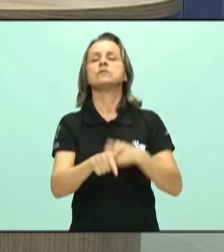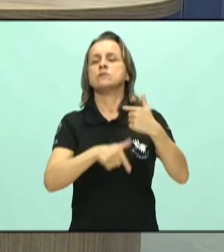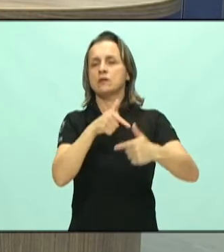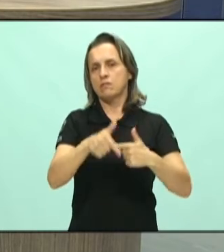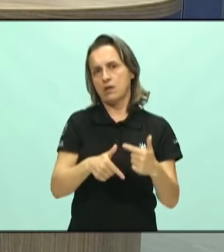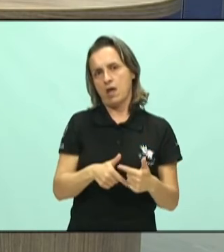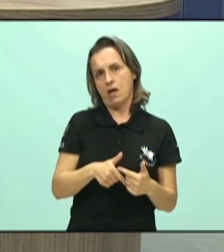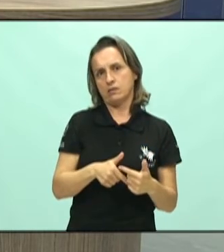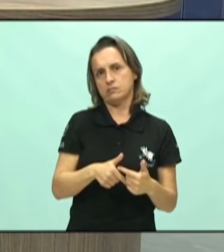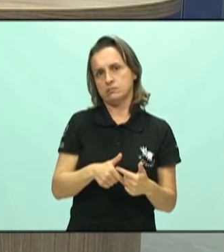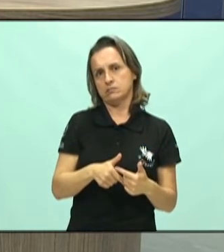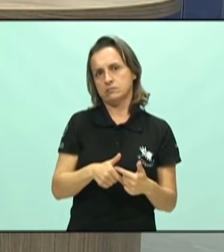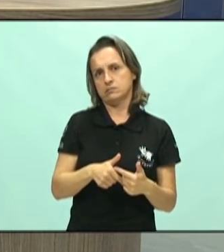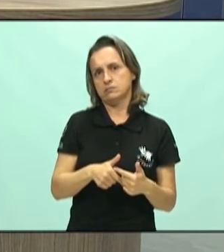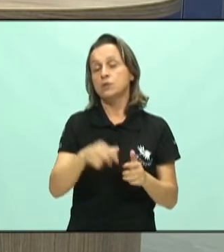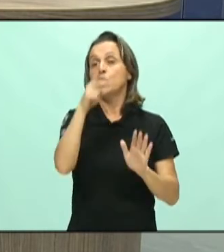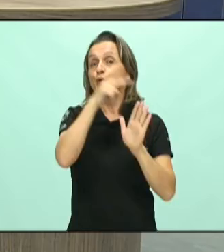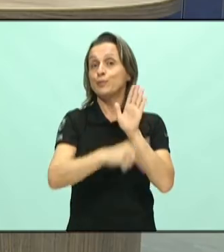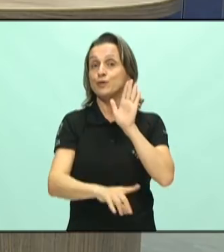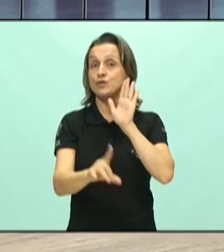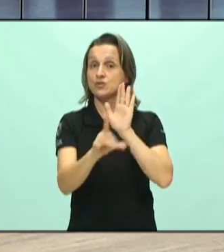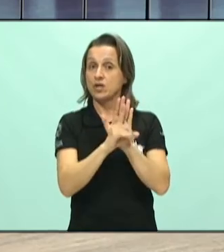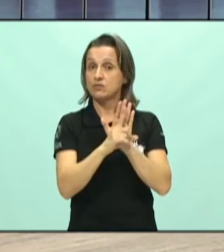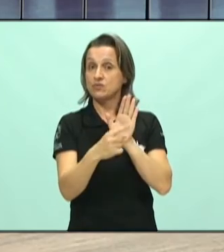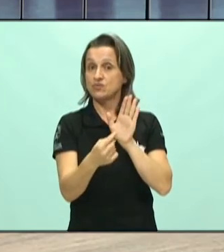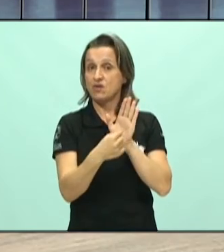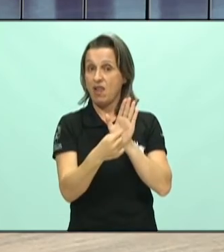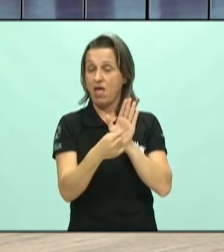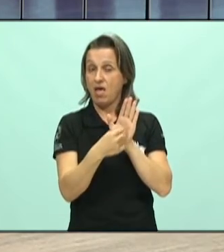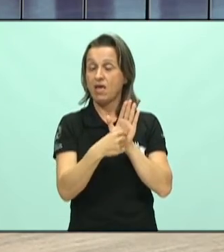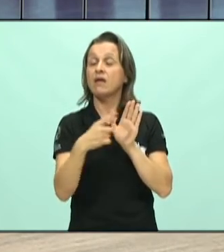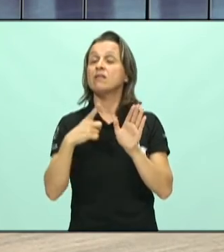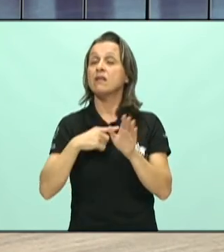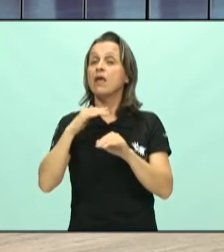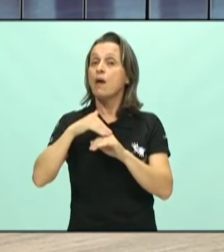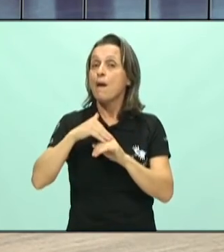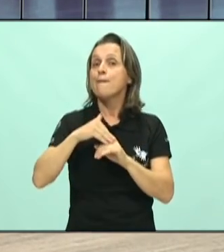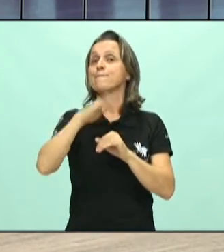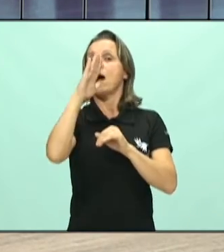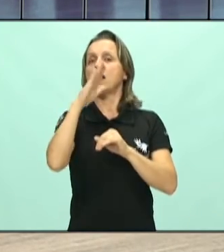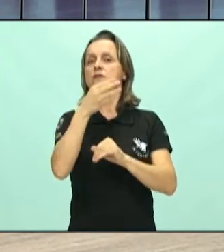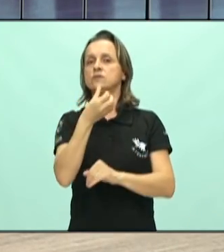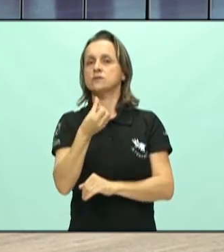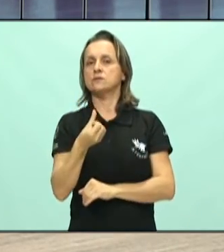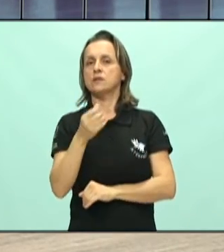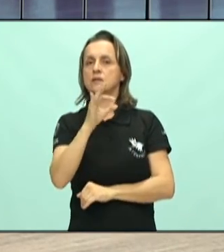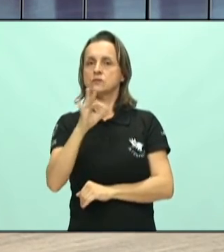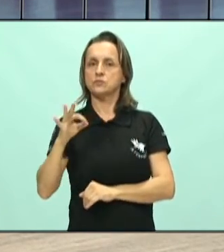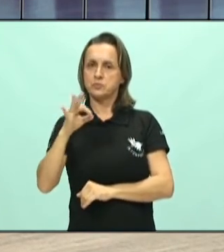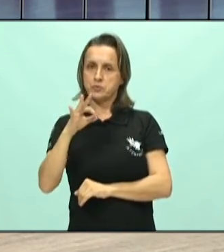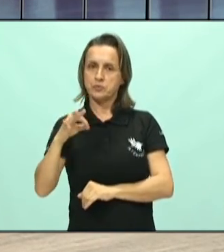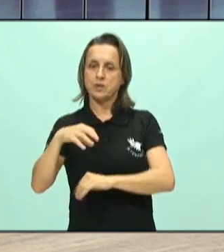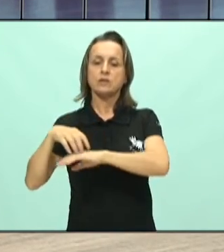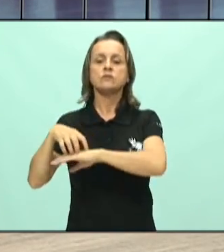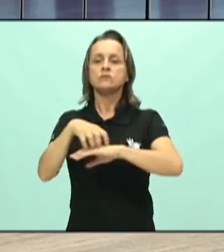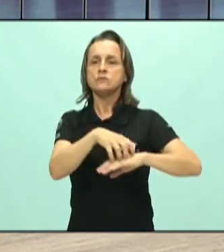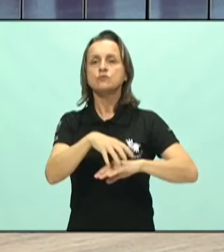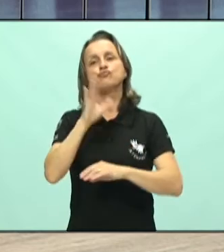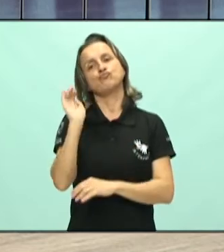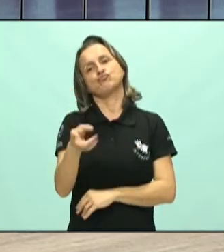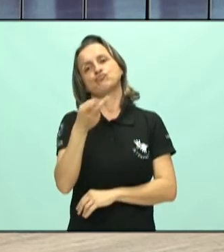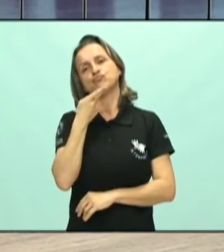O incentivo, o projeto de lei, ele traz um acréscimo de mais de 6%. E o transporte, que nós já falamos